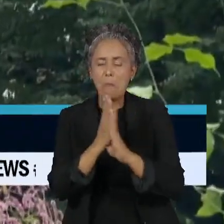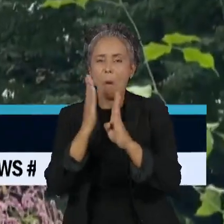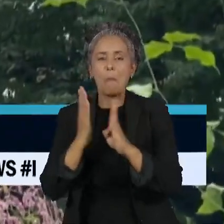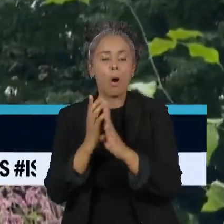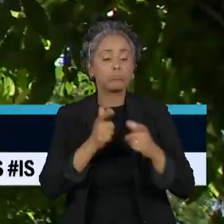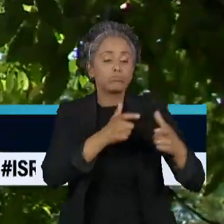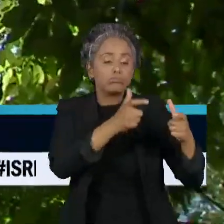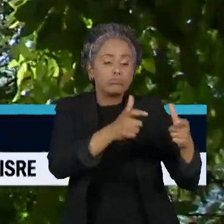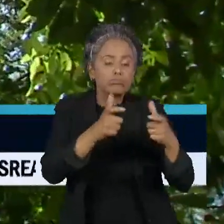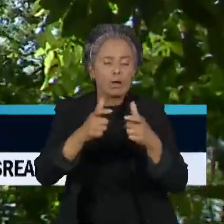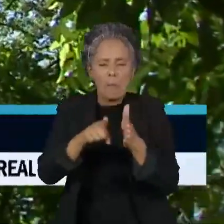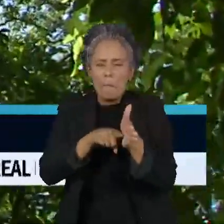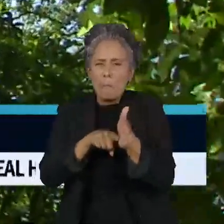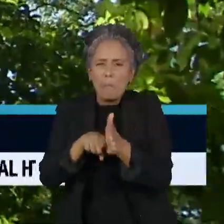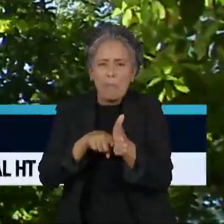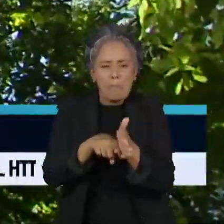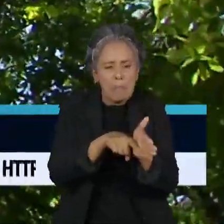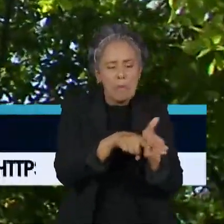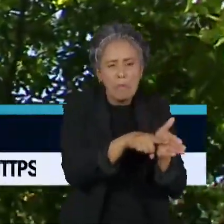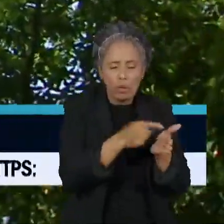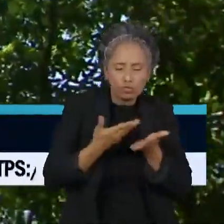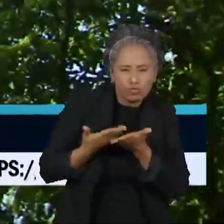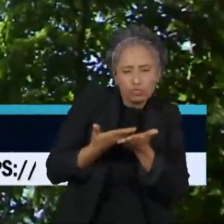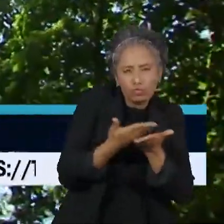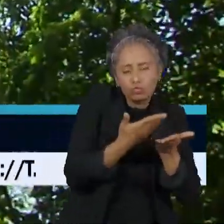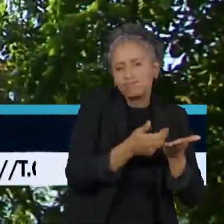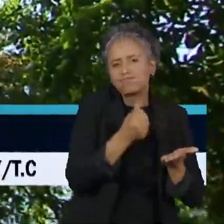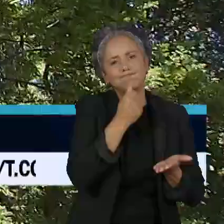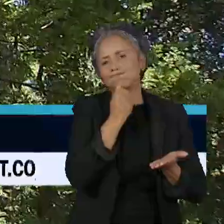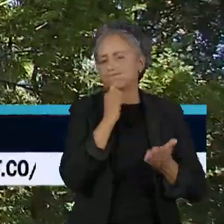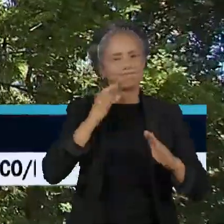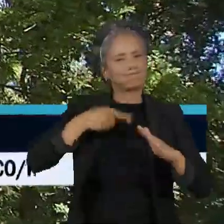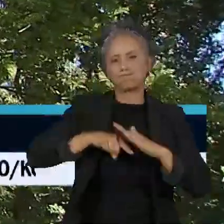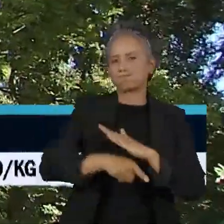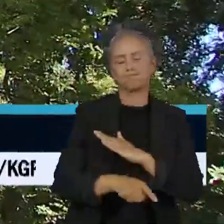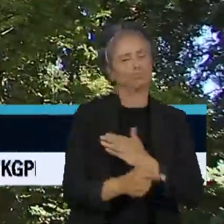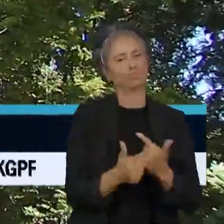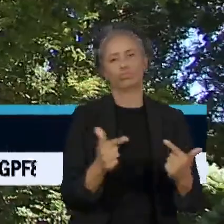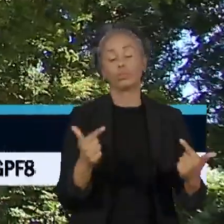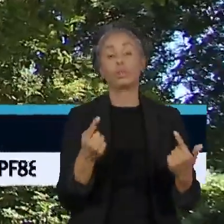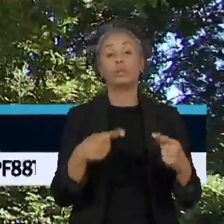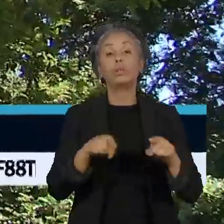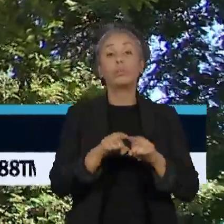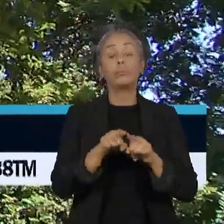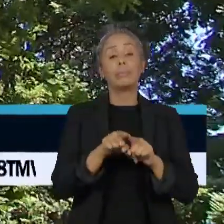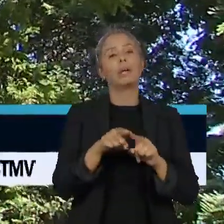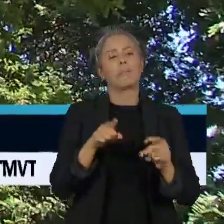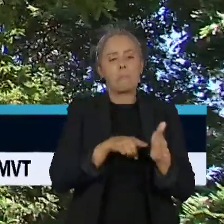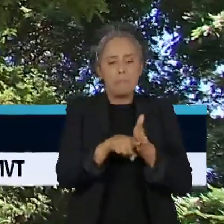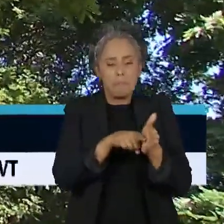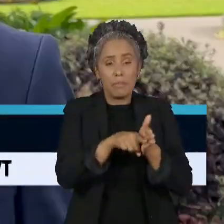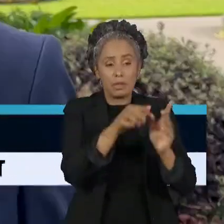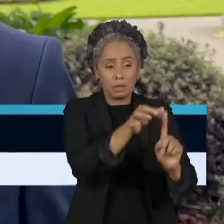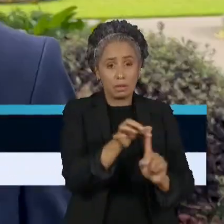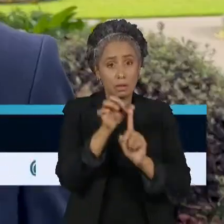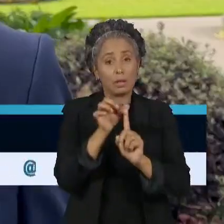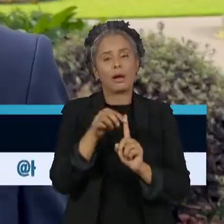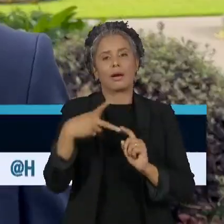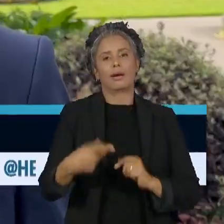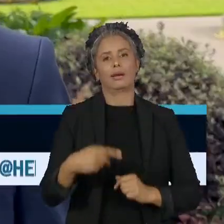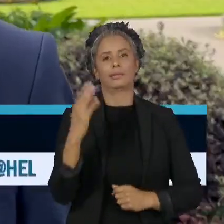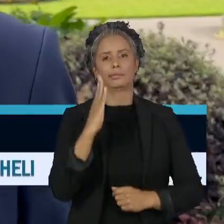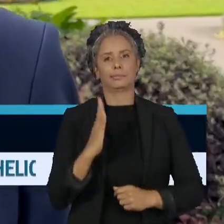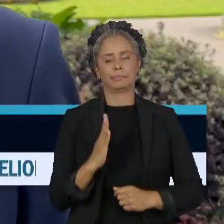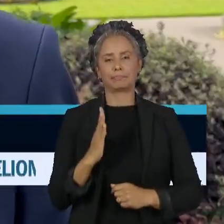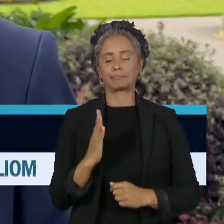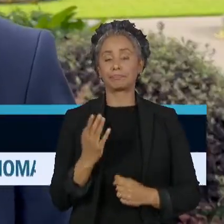onde os estudos ainda não puderam ser feitos com profundidade. E uma delas está no Brasil. Sobre elas, a